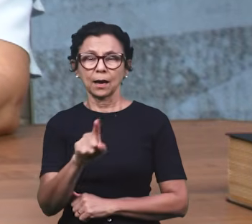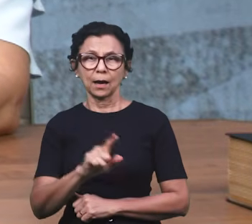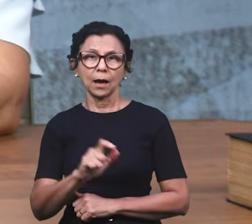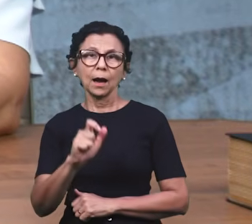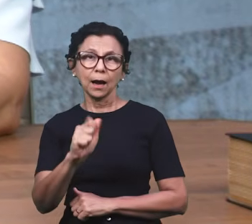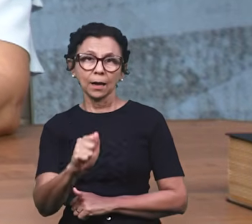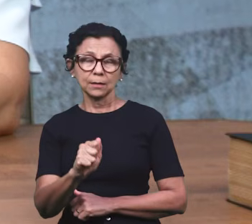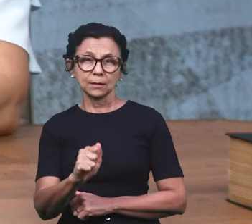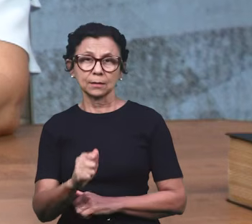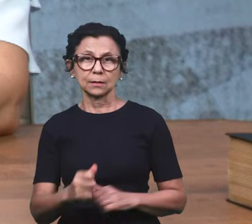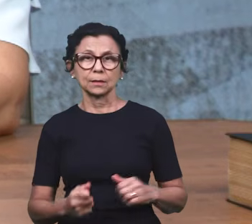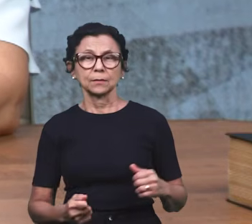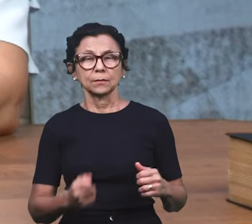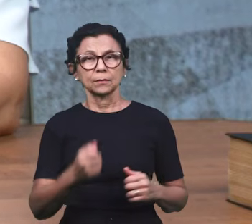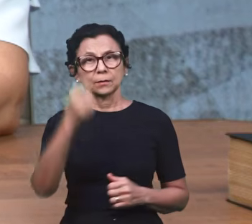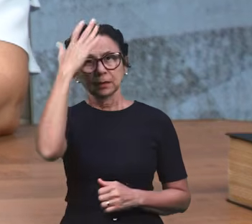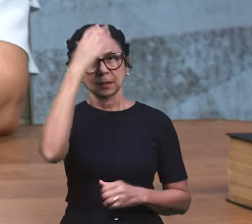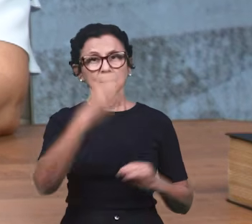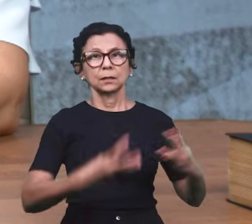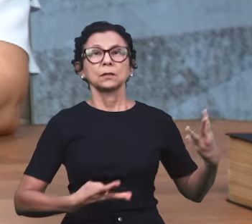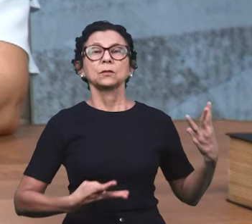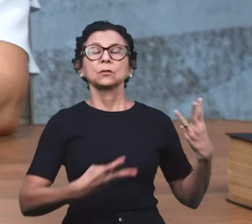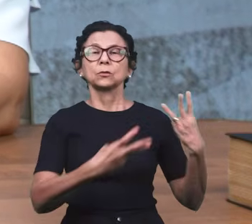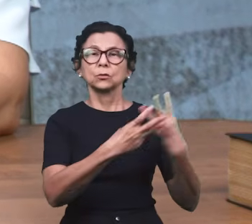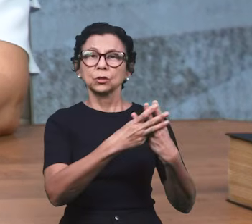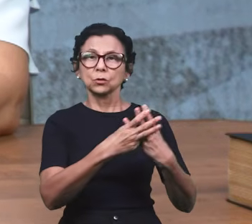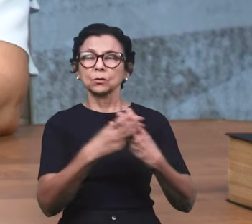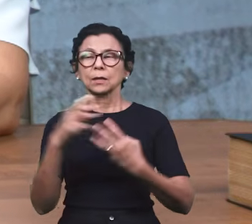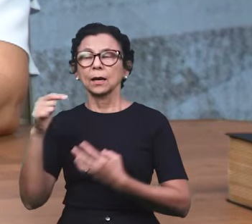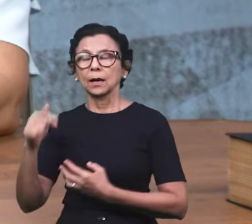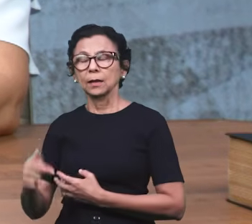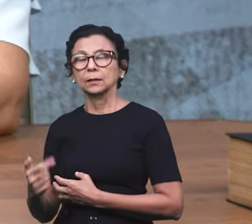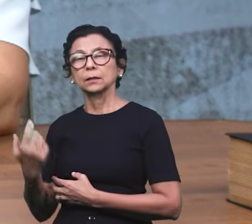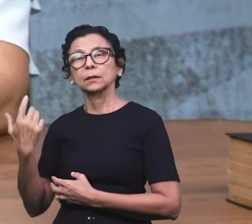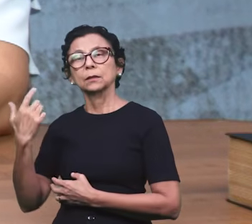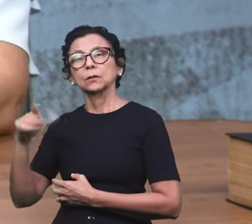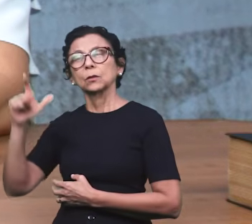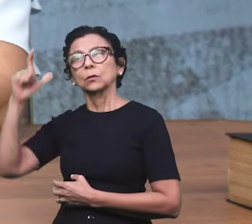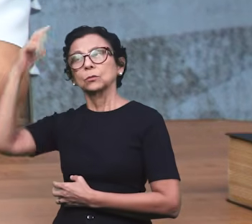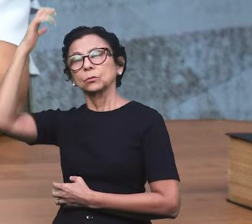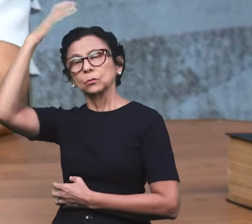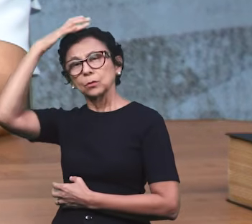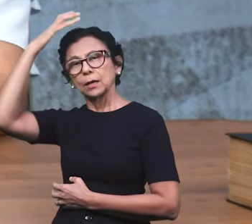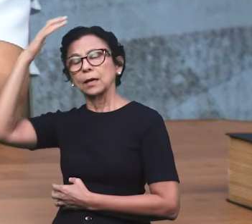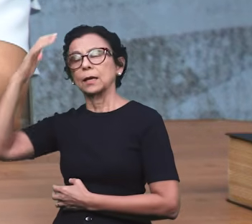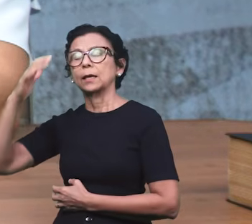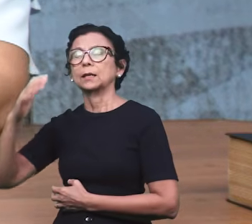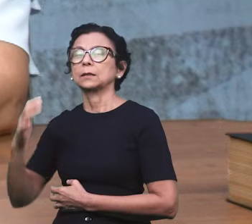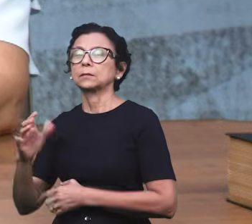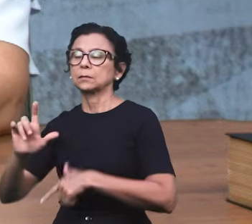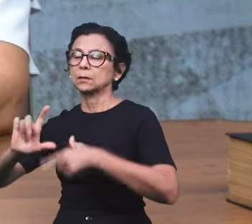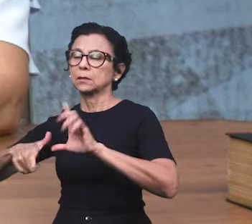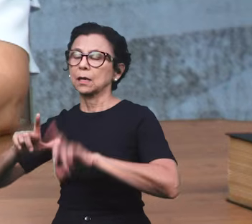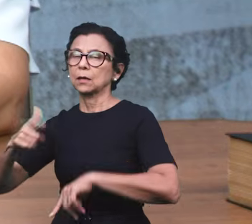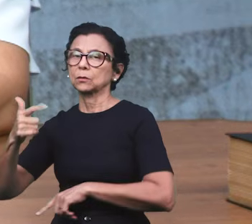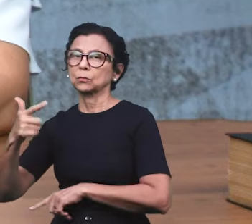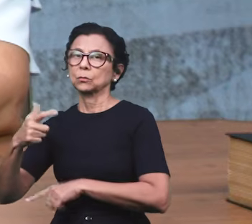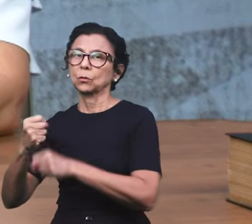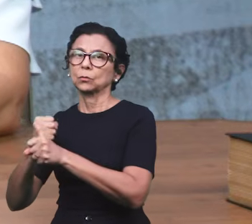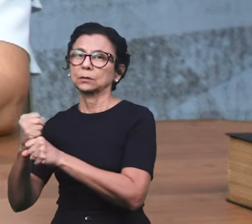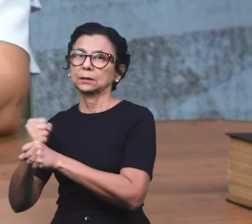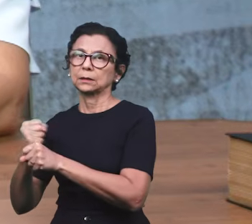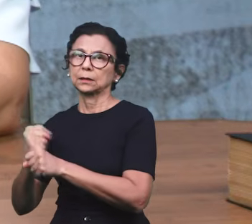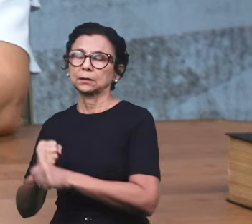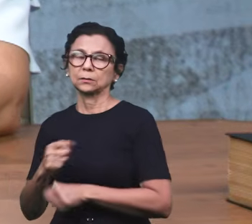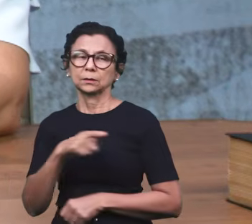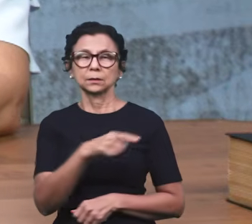Onri começou a reinar sobre Israel e reinou 12 anos, e em Tirzá reinou